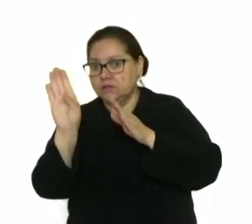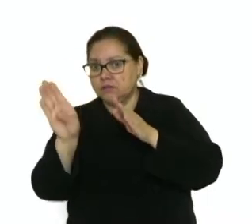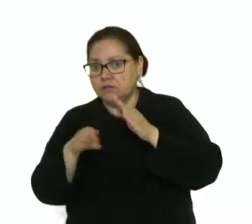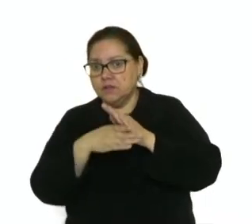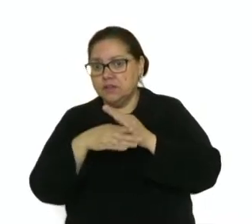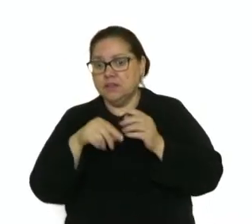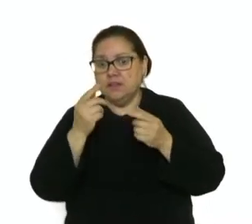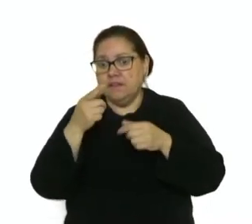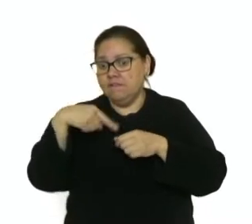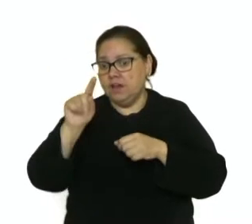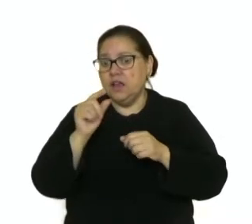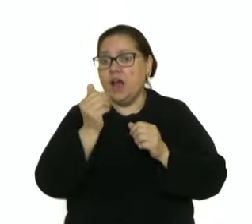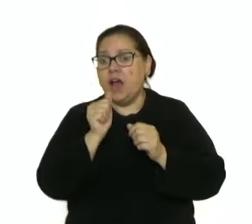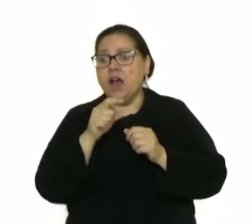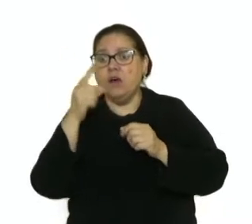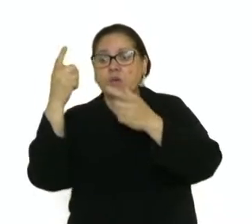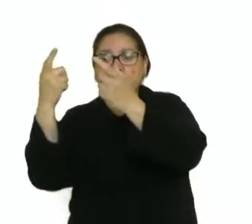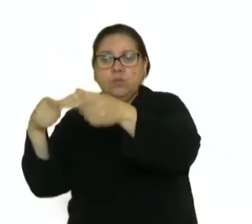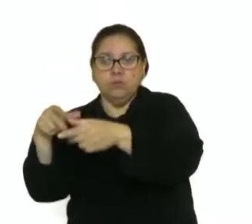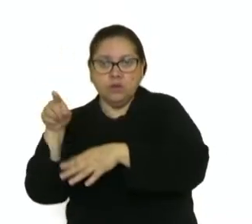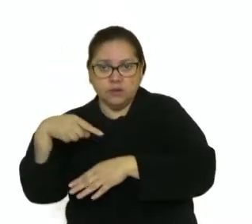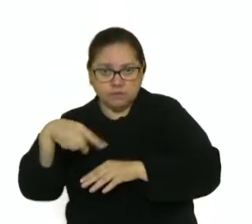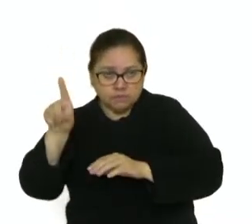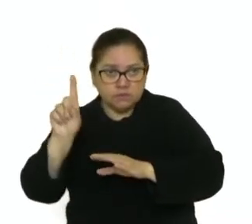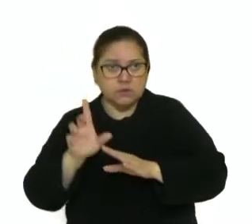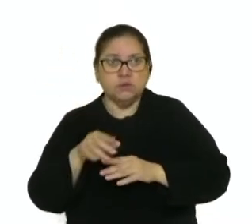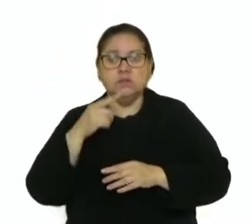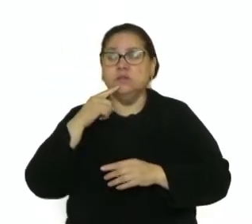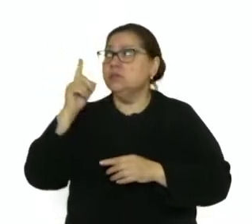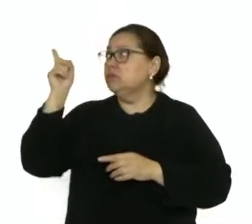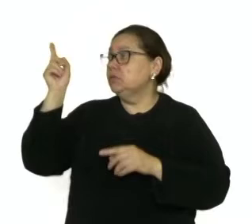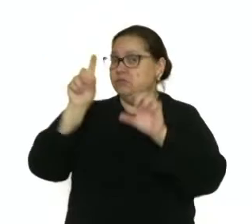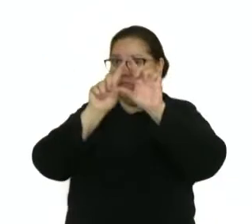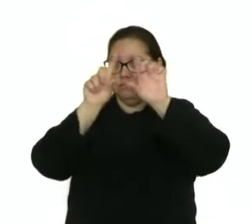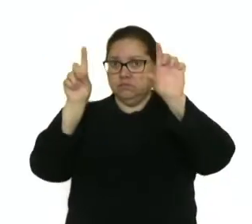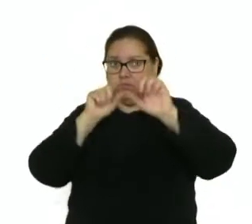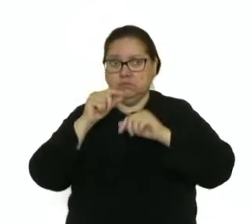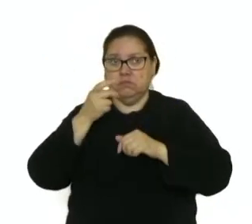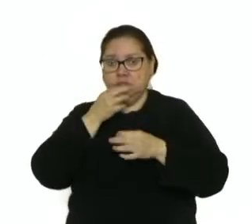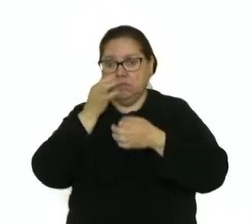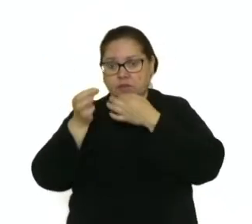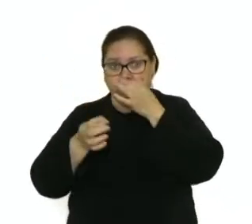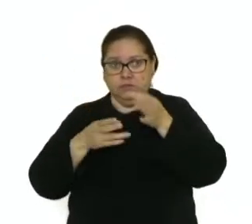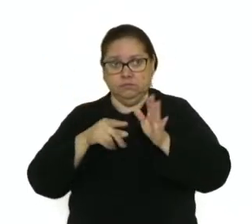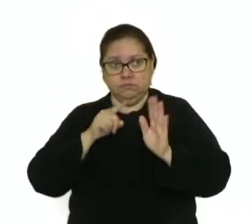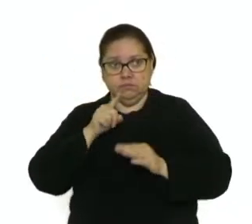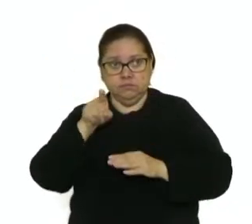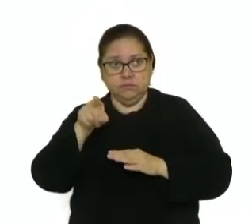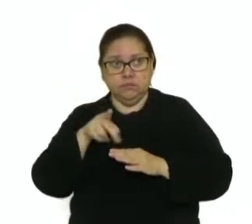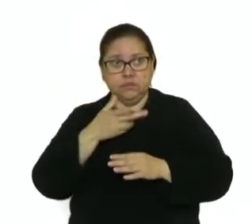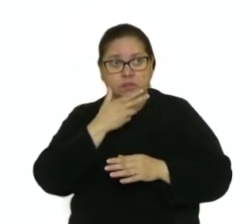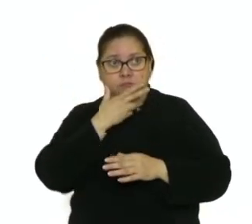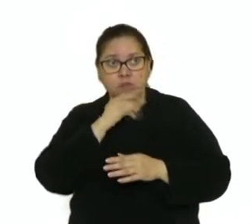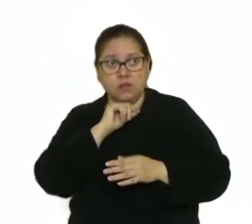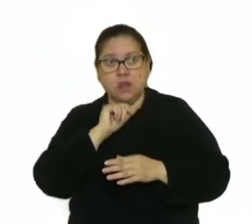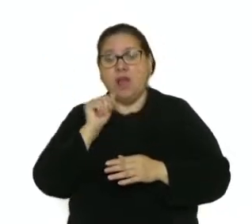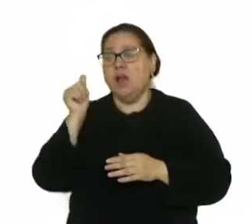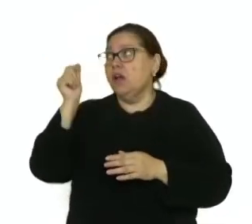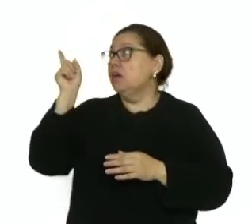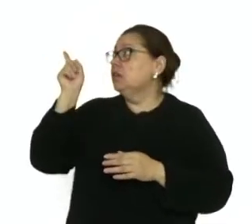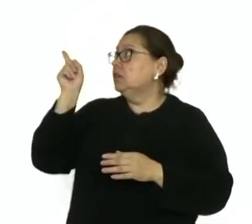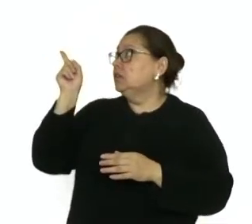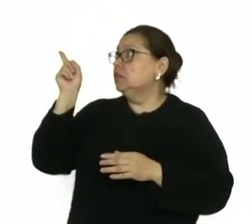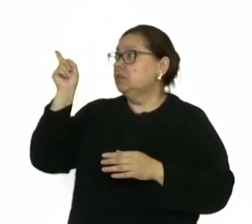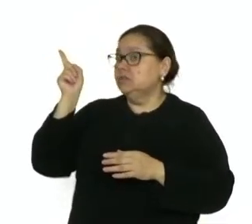vai, vai a algum lugar. Então temos aqui uma tirinha, né? No início aqui temos a indicação o pai da Aline.